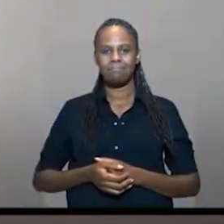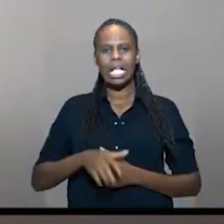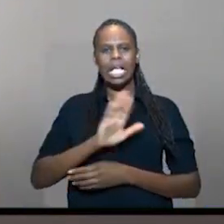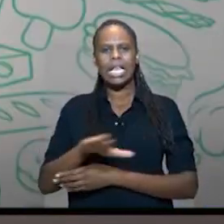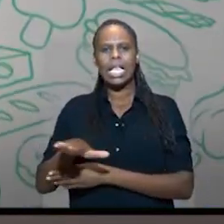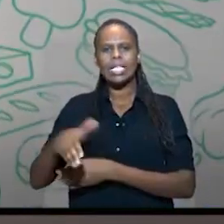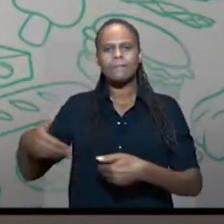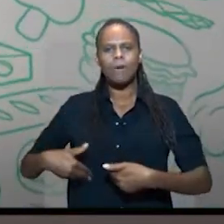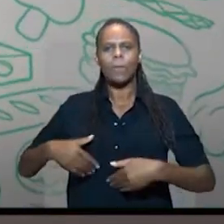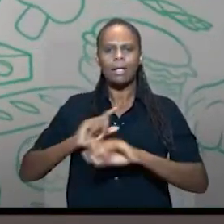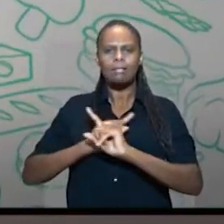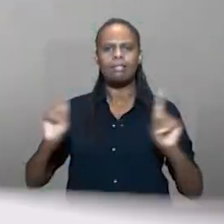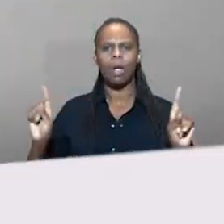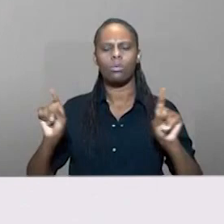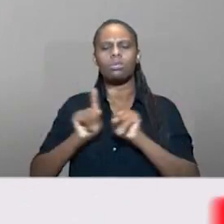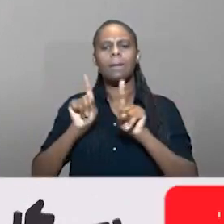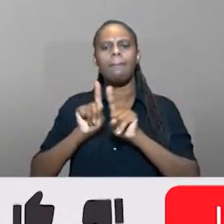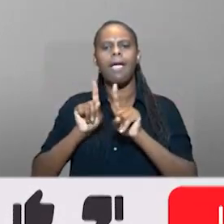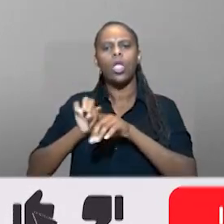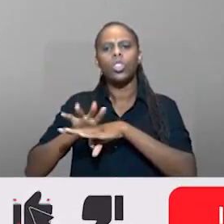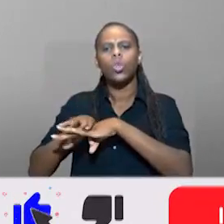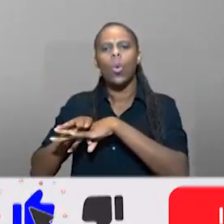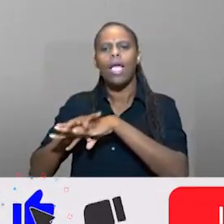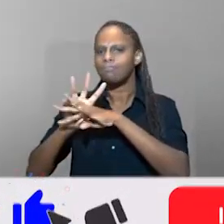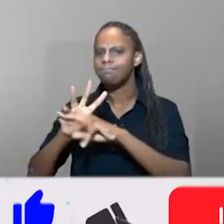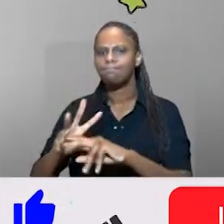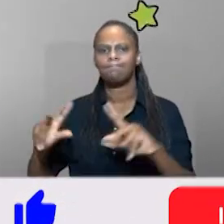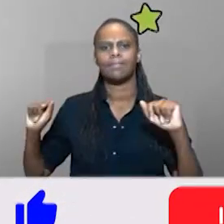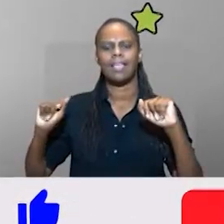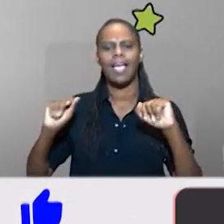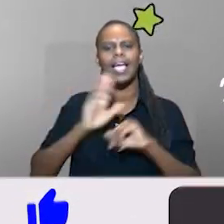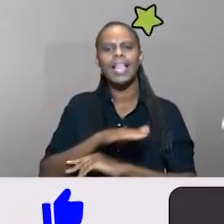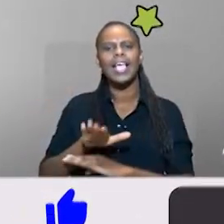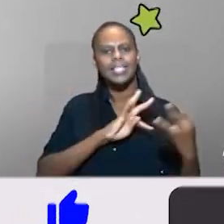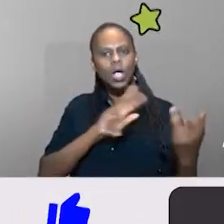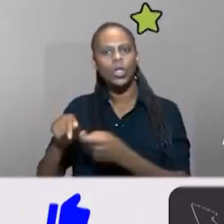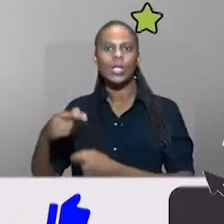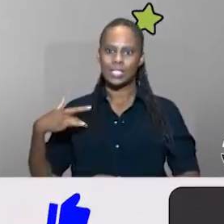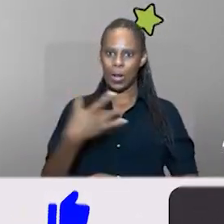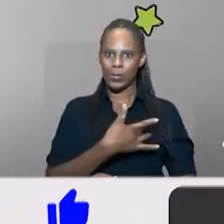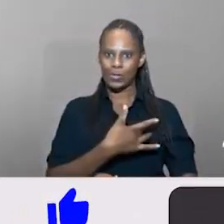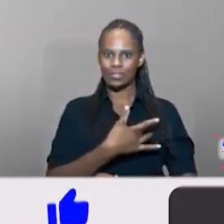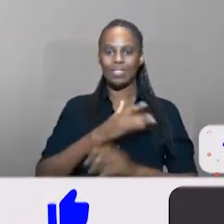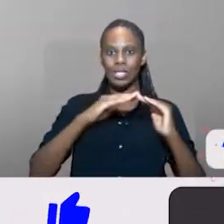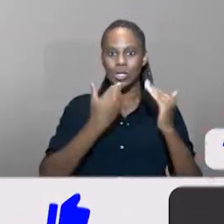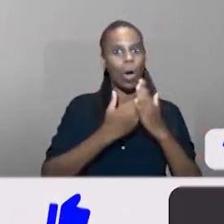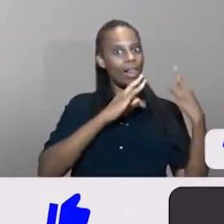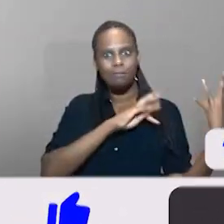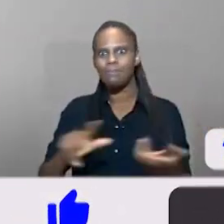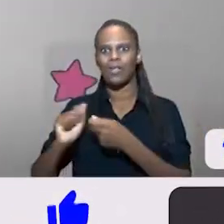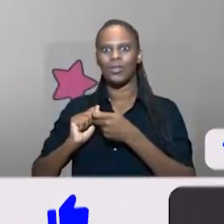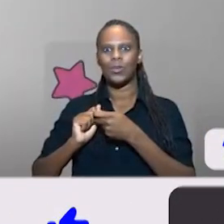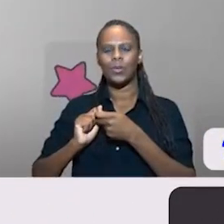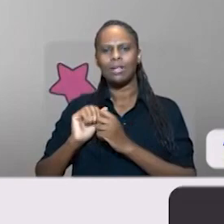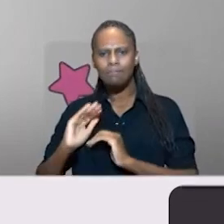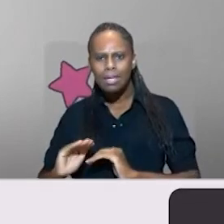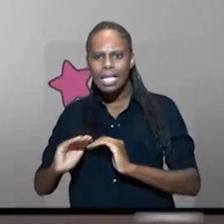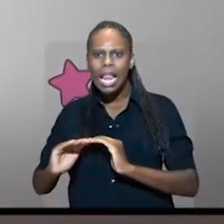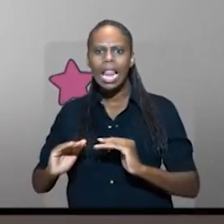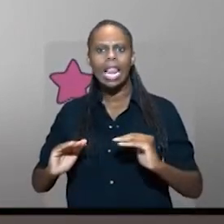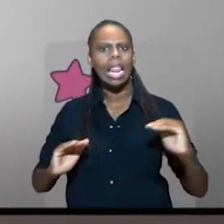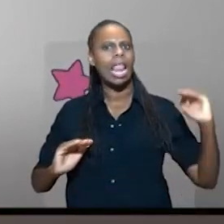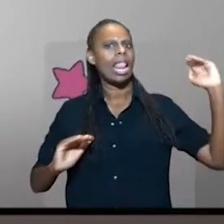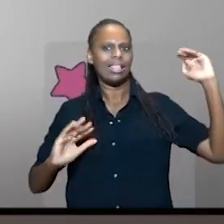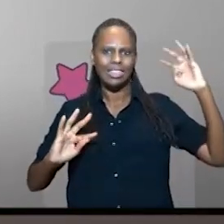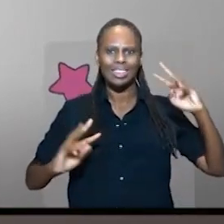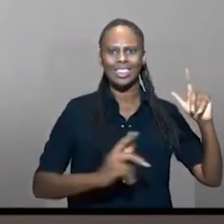Que nenhuma criança passe fome. Que não houvessem mais doenças e todas as crianças tenham saúde. Escola para todos, do